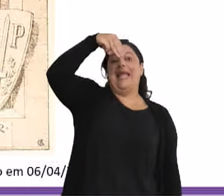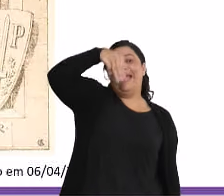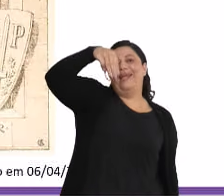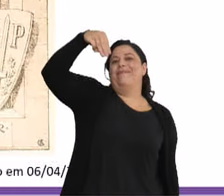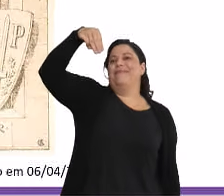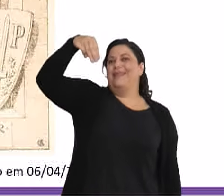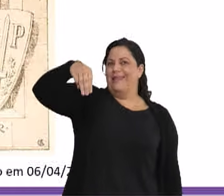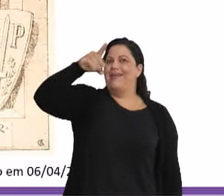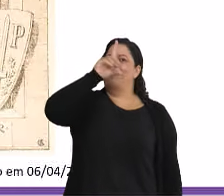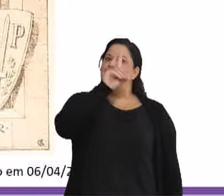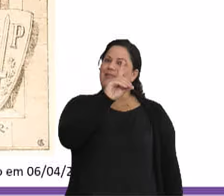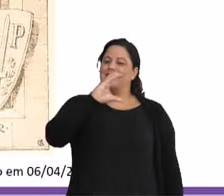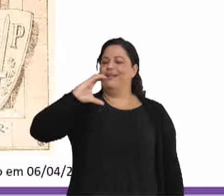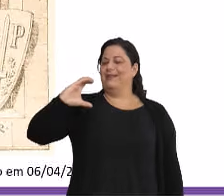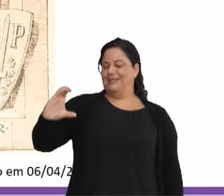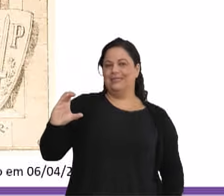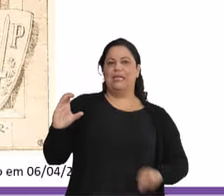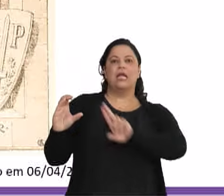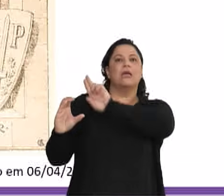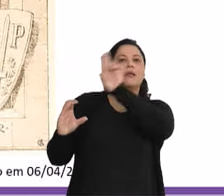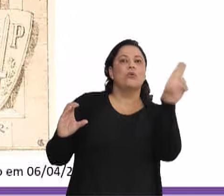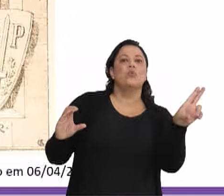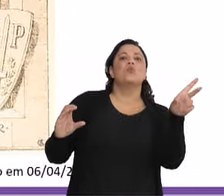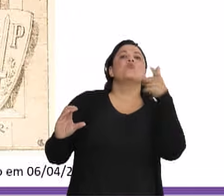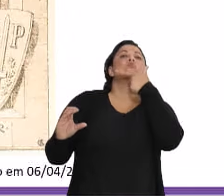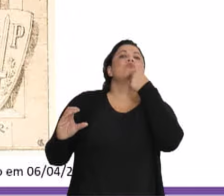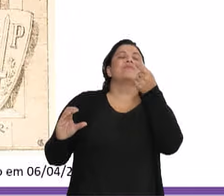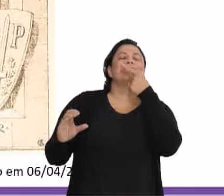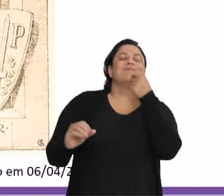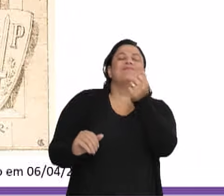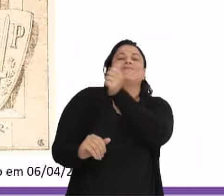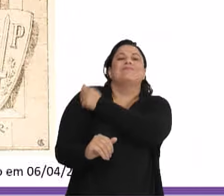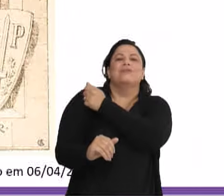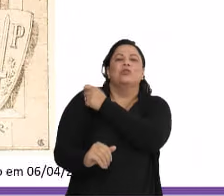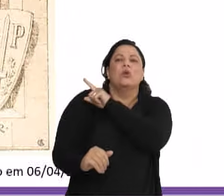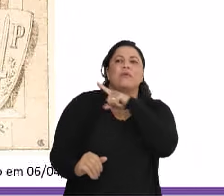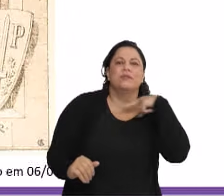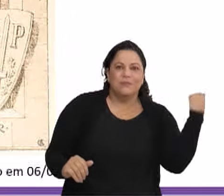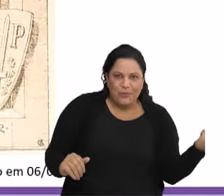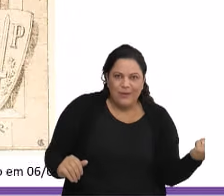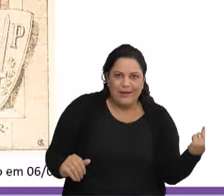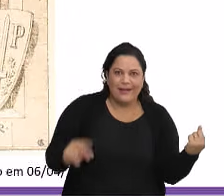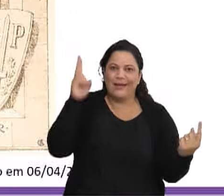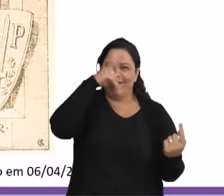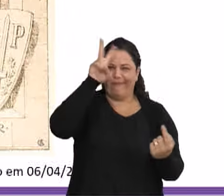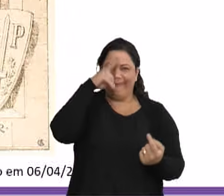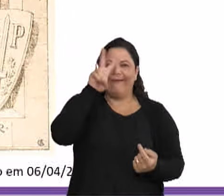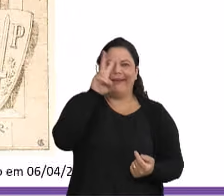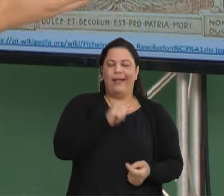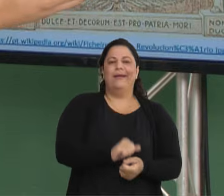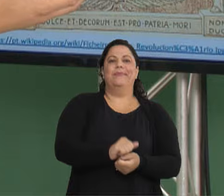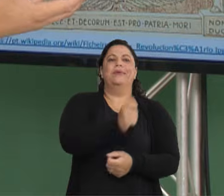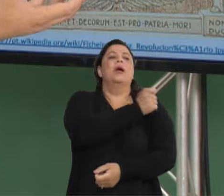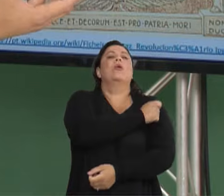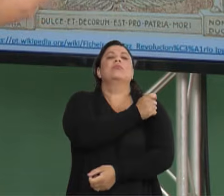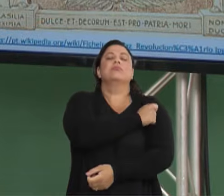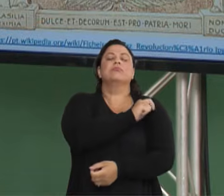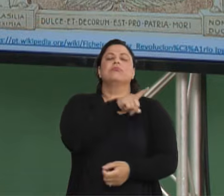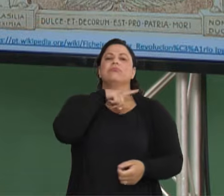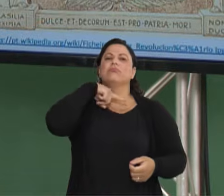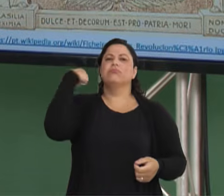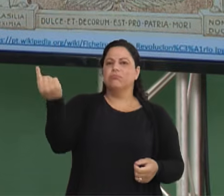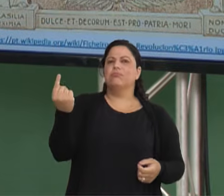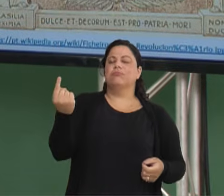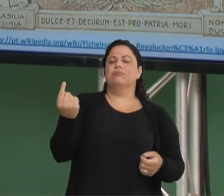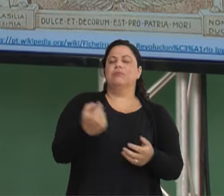MMDC e o nome dos jovens, Martins, Miragaia, Drauzio e Camargo, os estudantes que foram mortos na manifestação